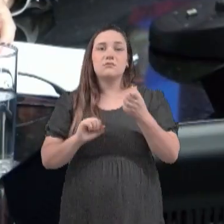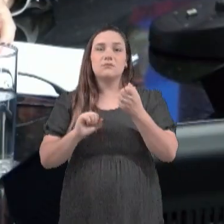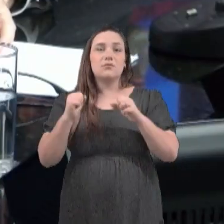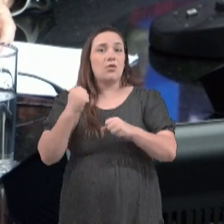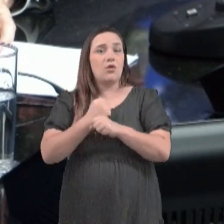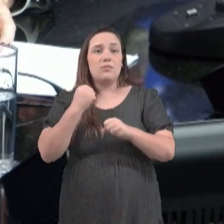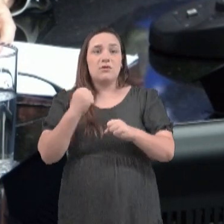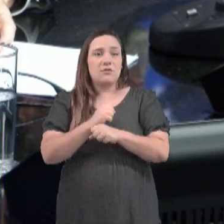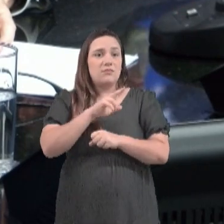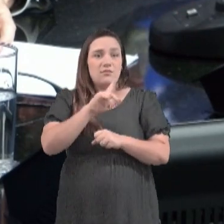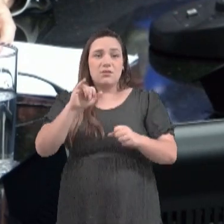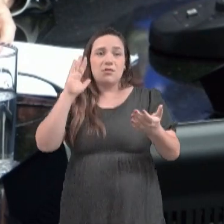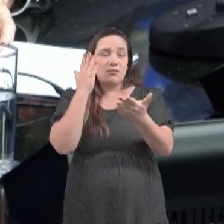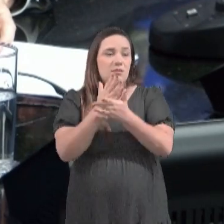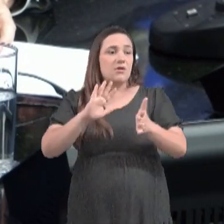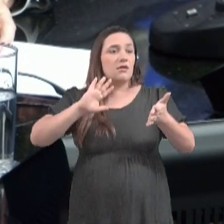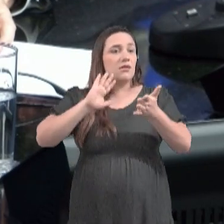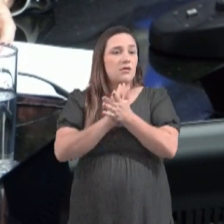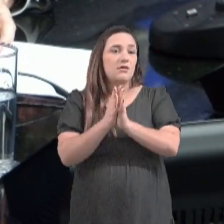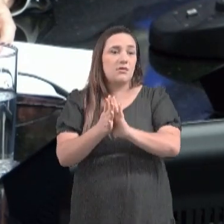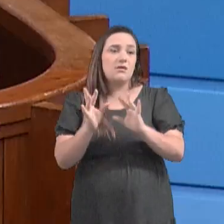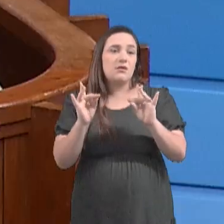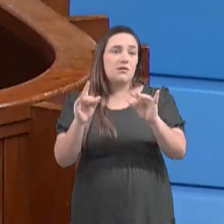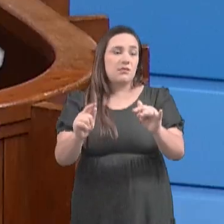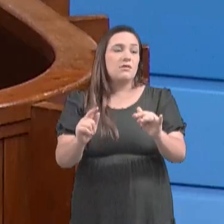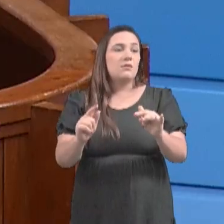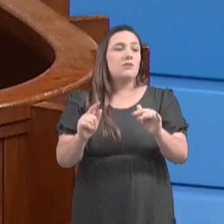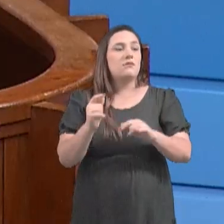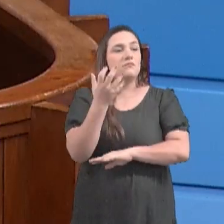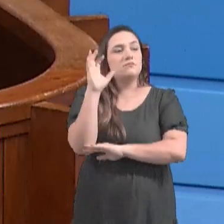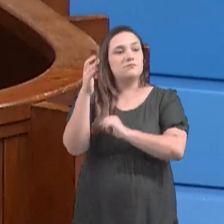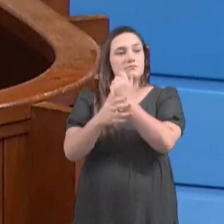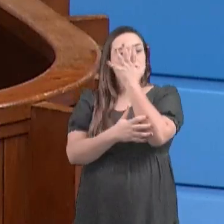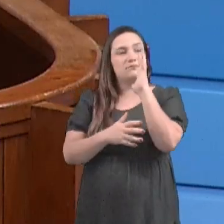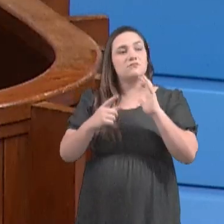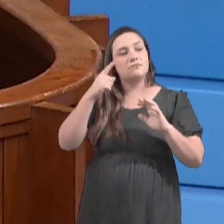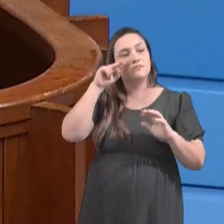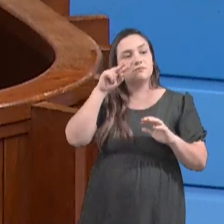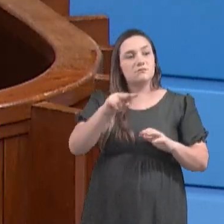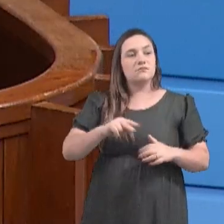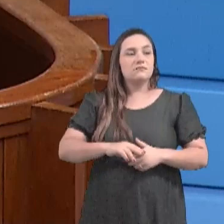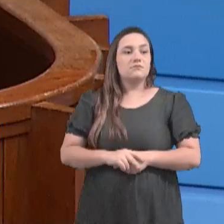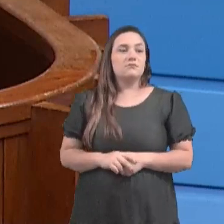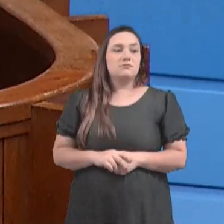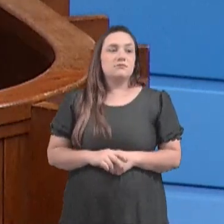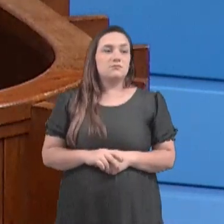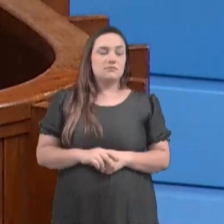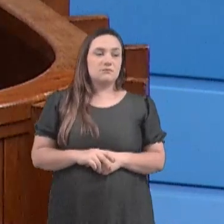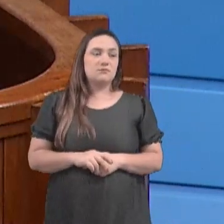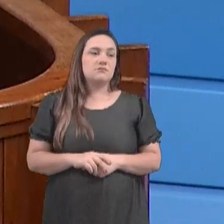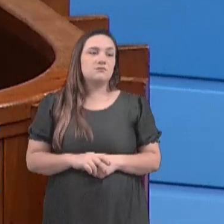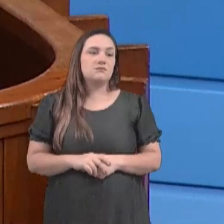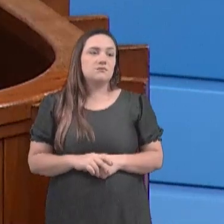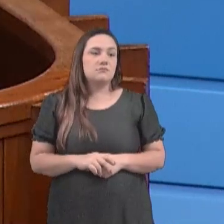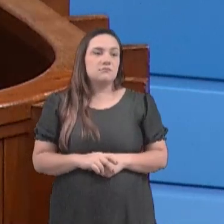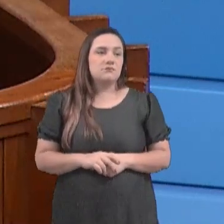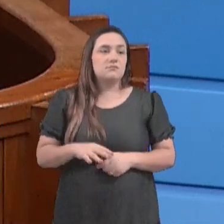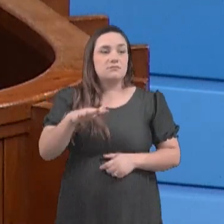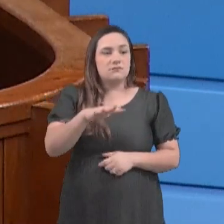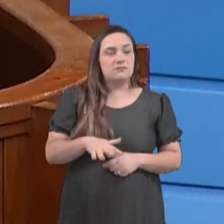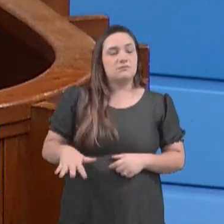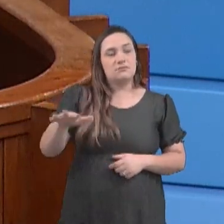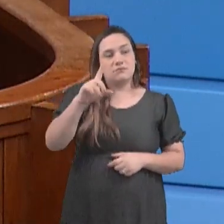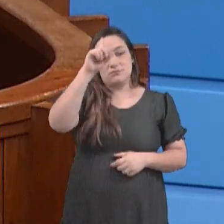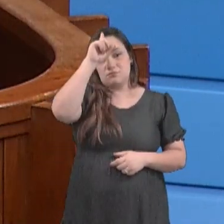praticamente acabar com essa reserva. Eu tenho esse mapa aqui, onde a parte amarelo